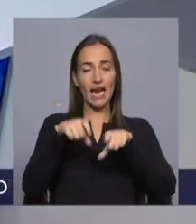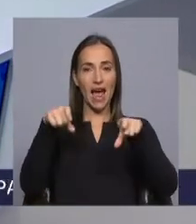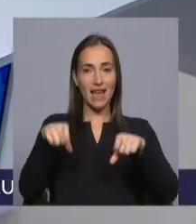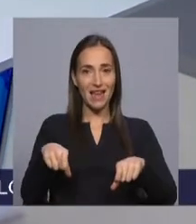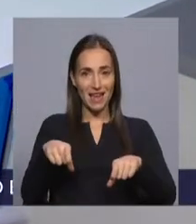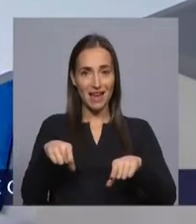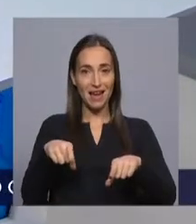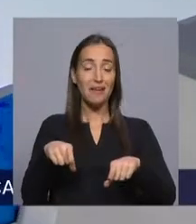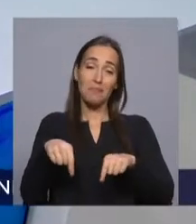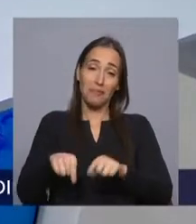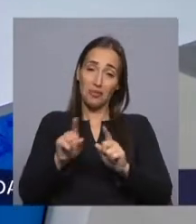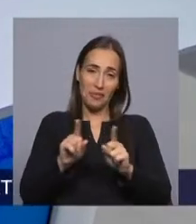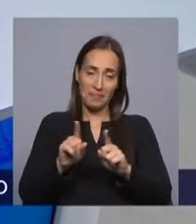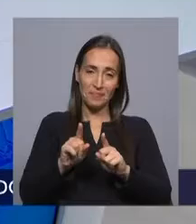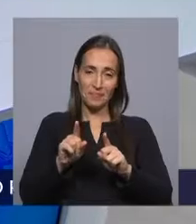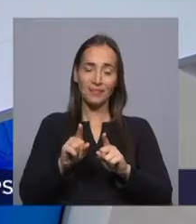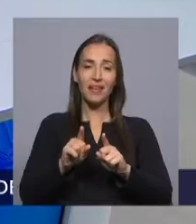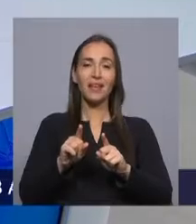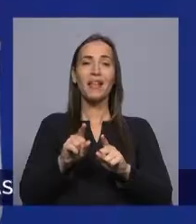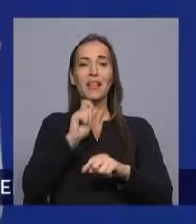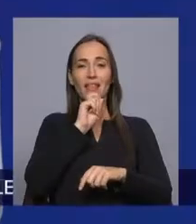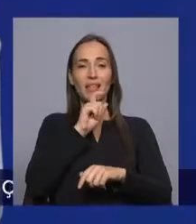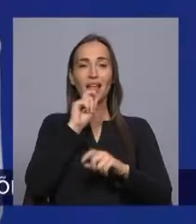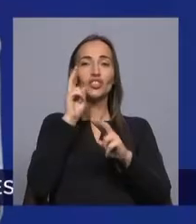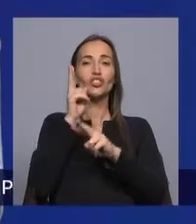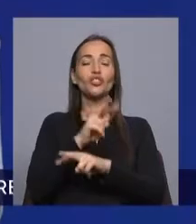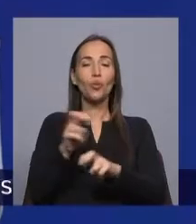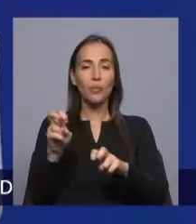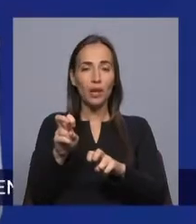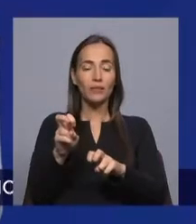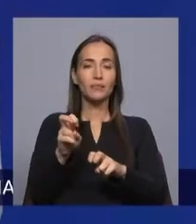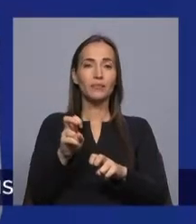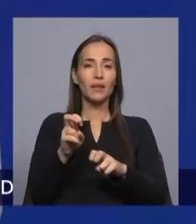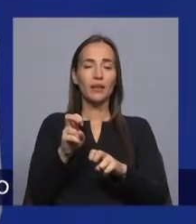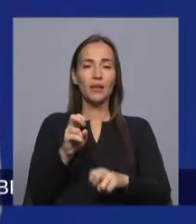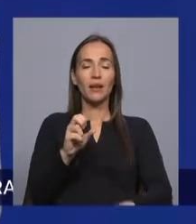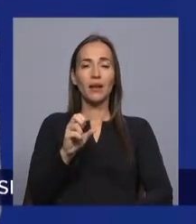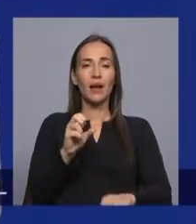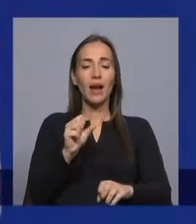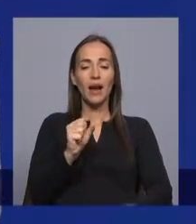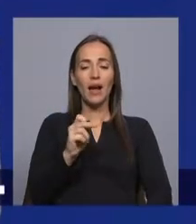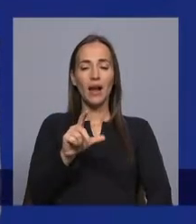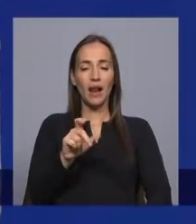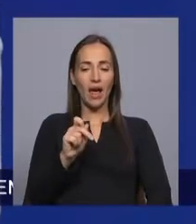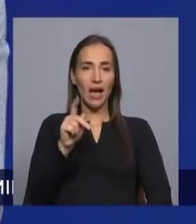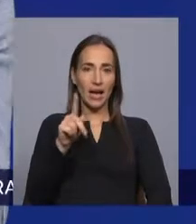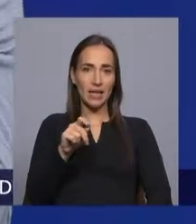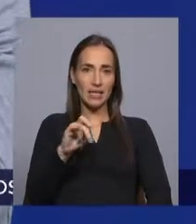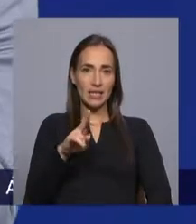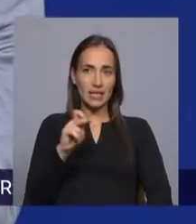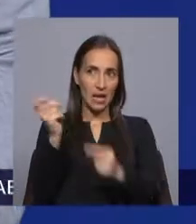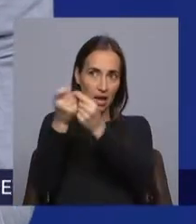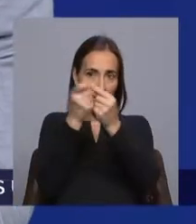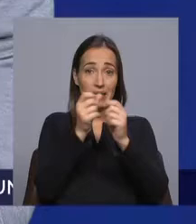relacionado. Mas que, enfim, permite aí descobertas sobre as galáxias vizinhas da nossa galáxia. Há novidades, não é? É verdade, sempre que